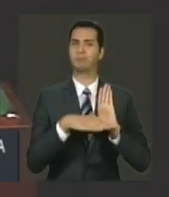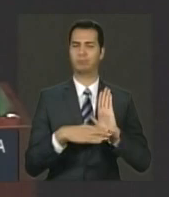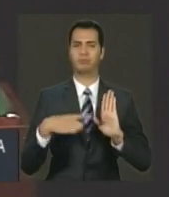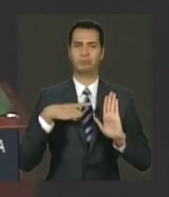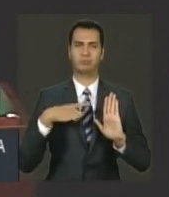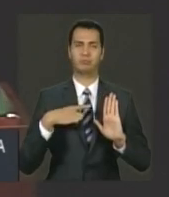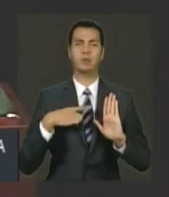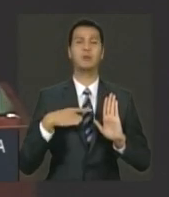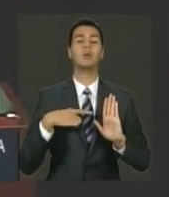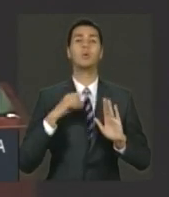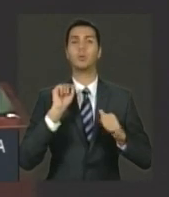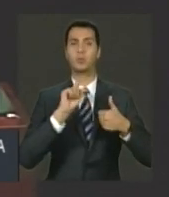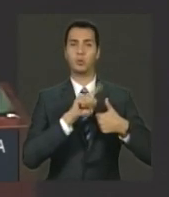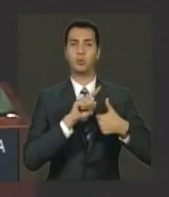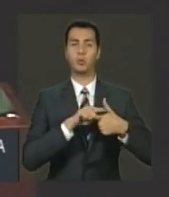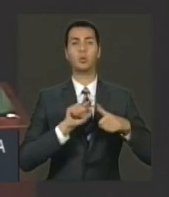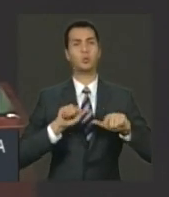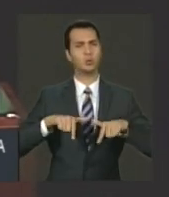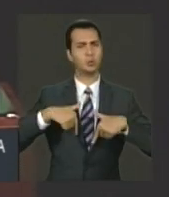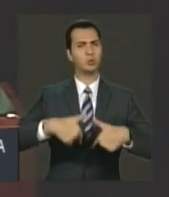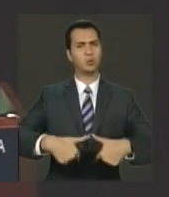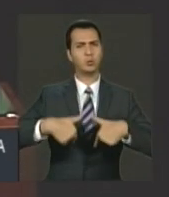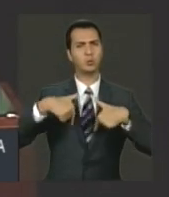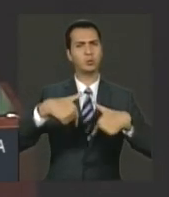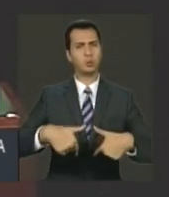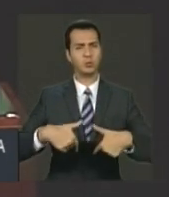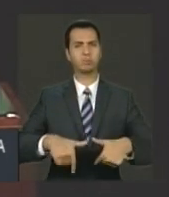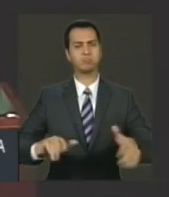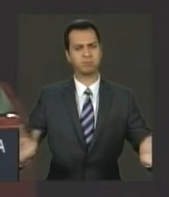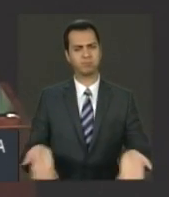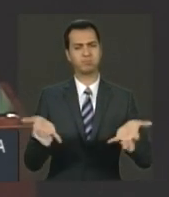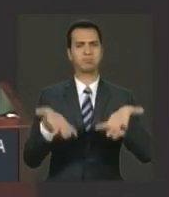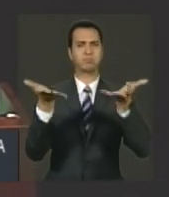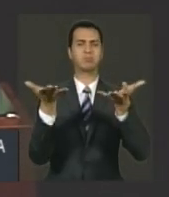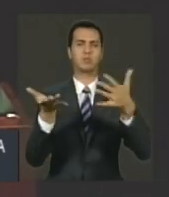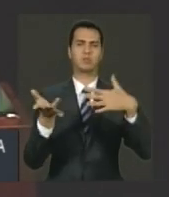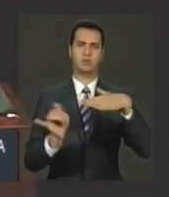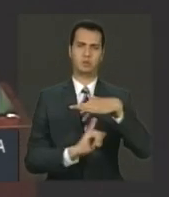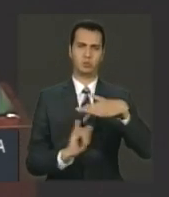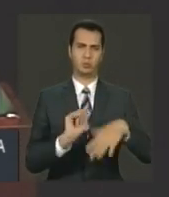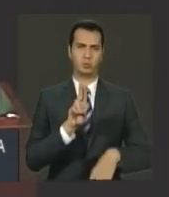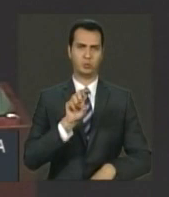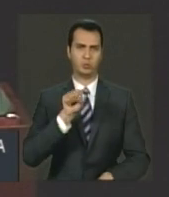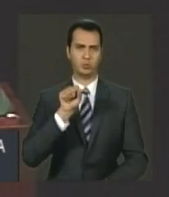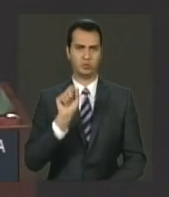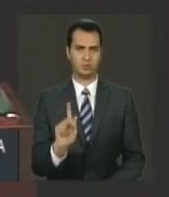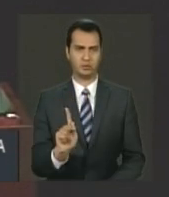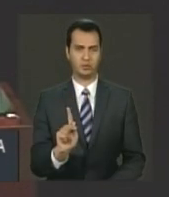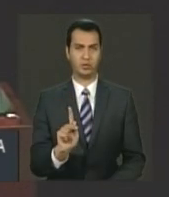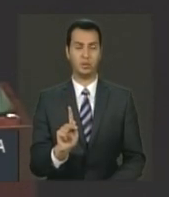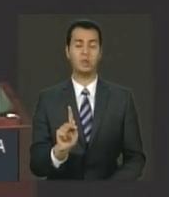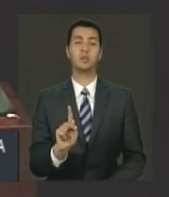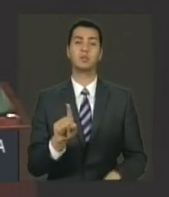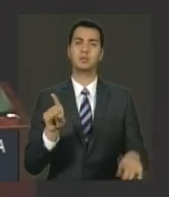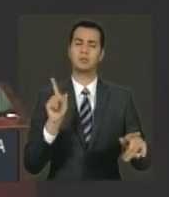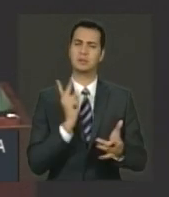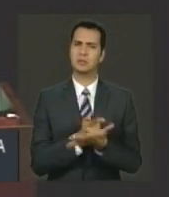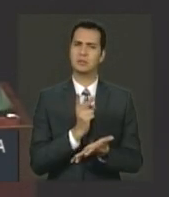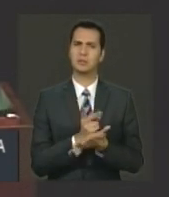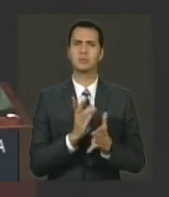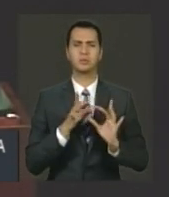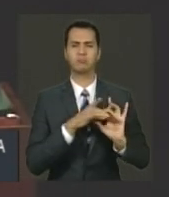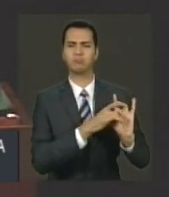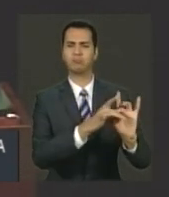O de lutar pelo crescimento institucional, sempre integrado com